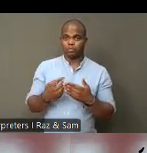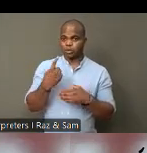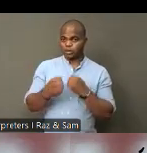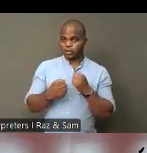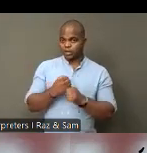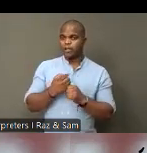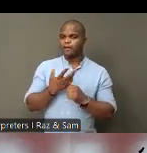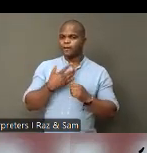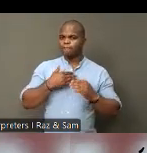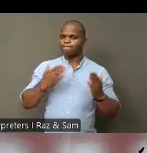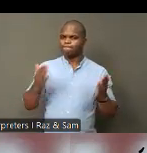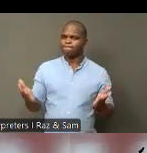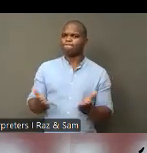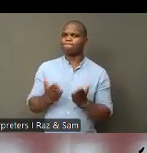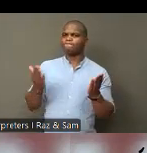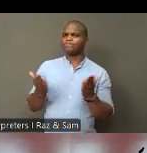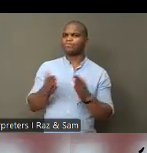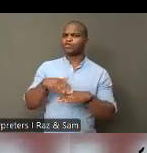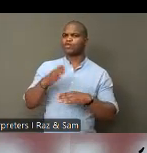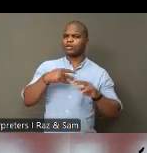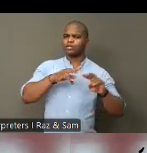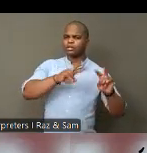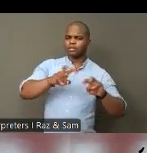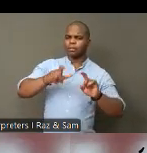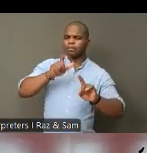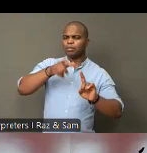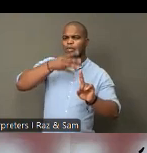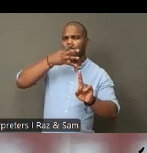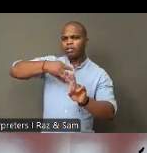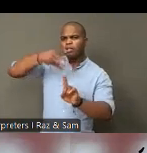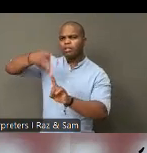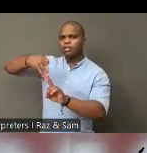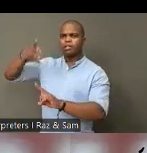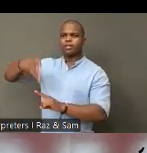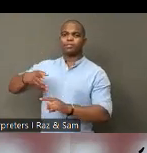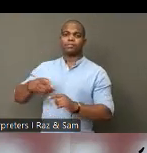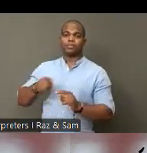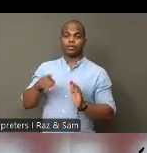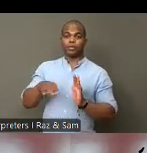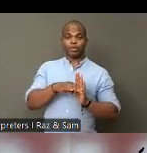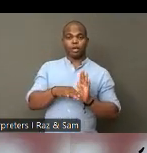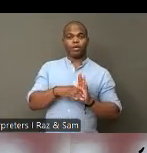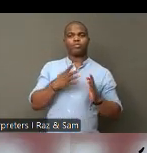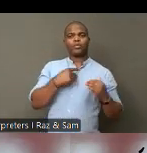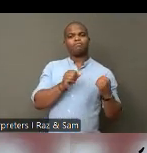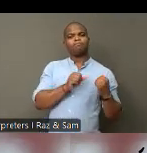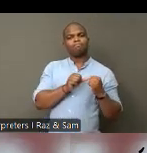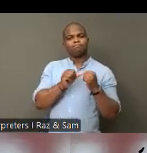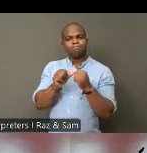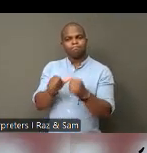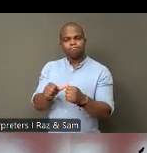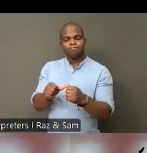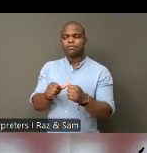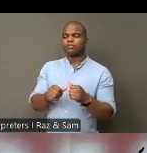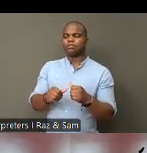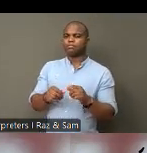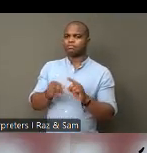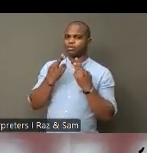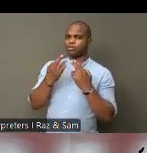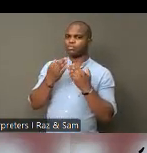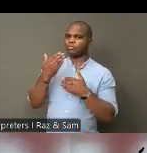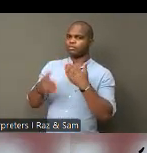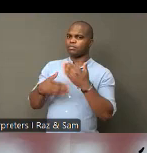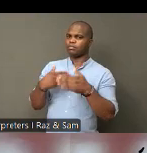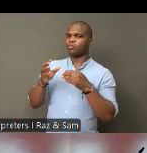esse programa continua e esperamos que continue a expandir para que todos os pacientes na Guiana que precisam desse